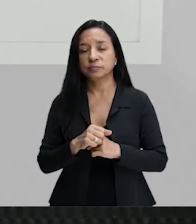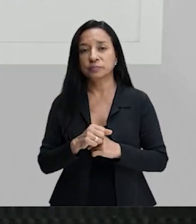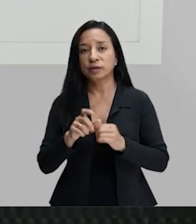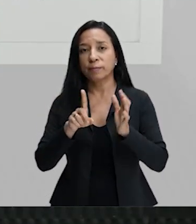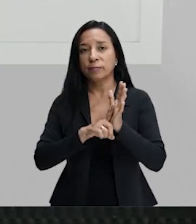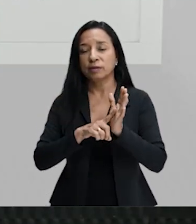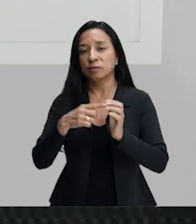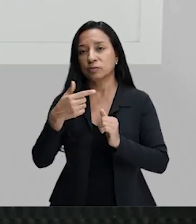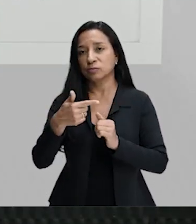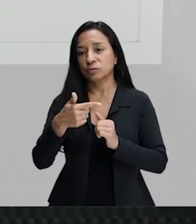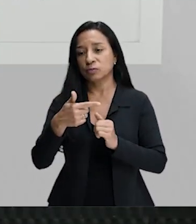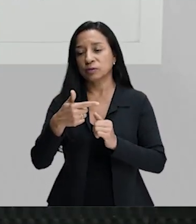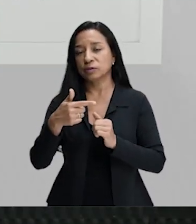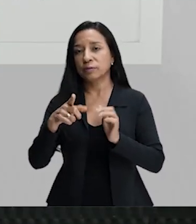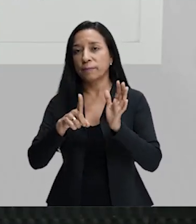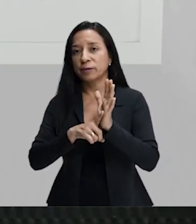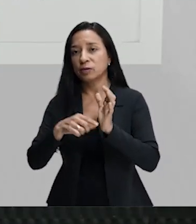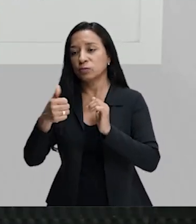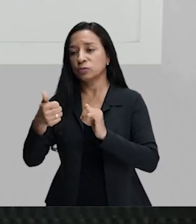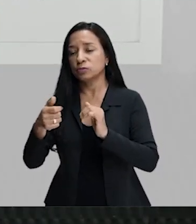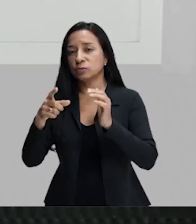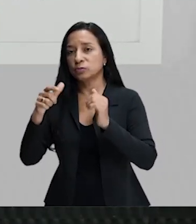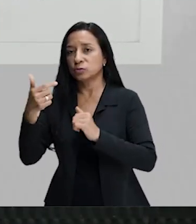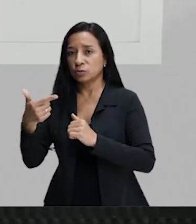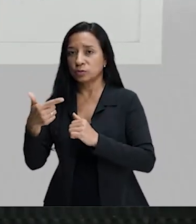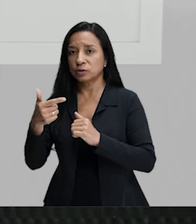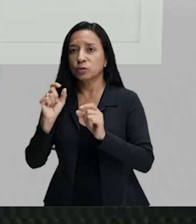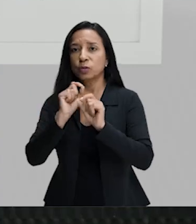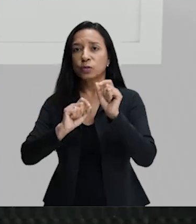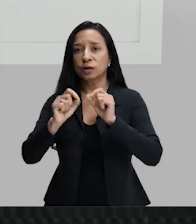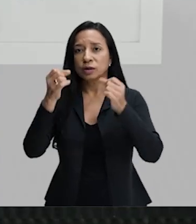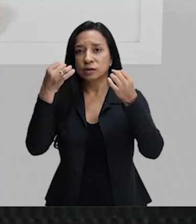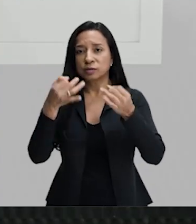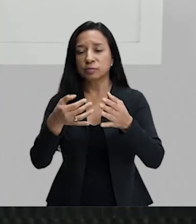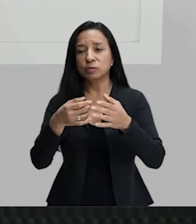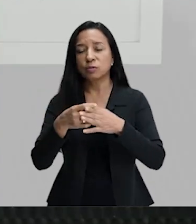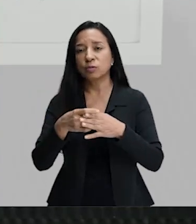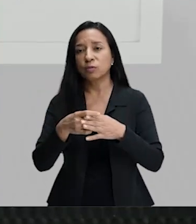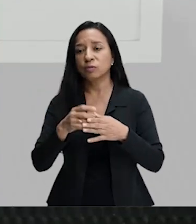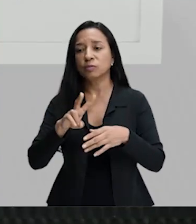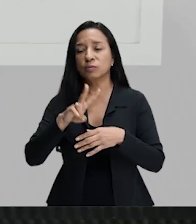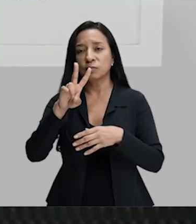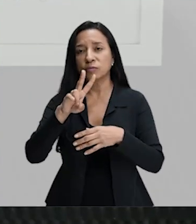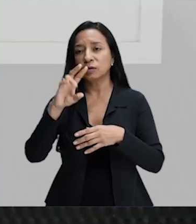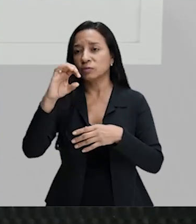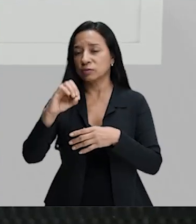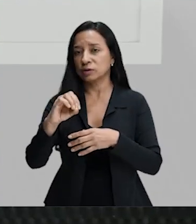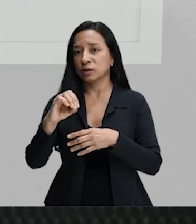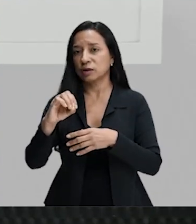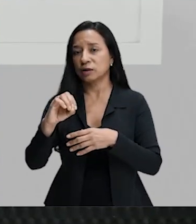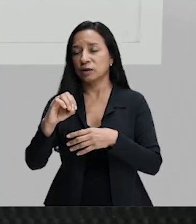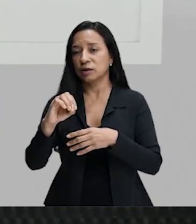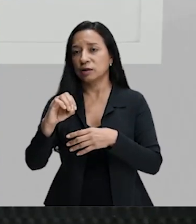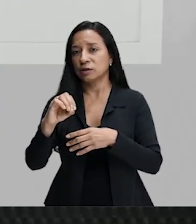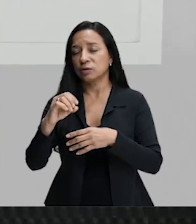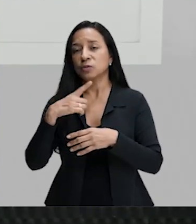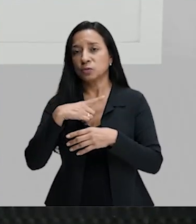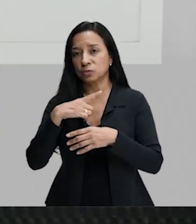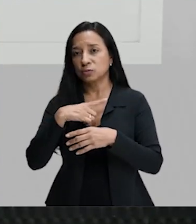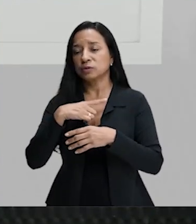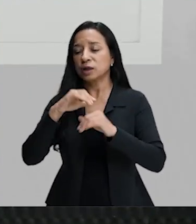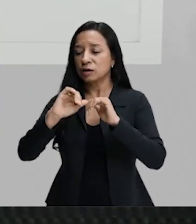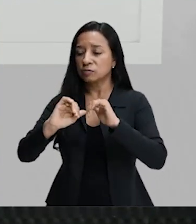Menos 2, menos 1 e 2. O que eu falei para vocês que as raízes vêm para a forma fatorada, mas com o